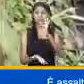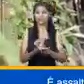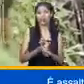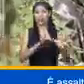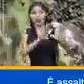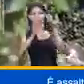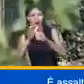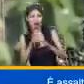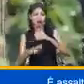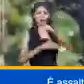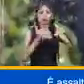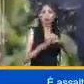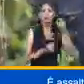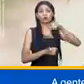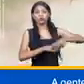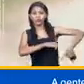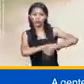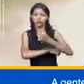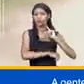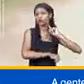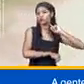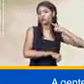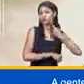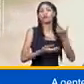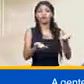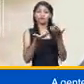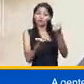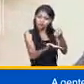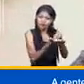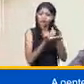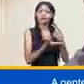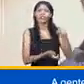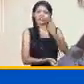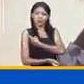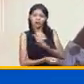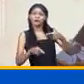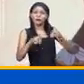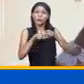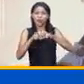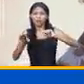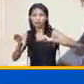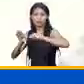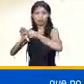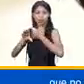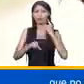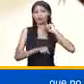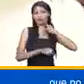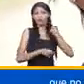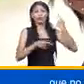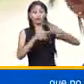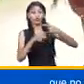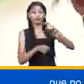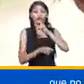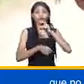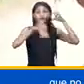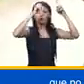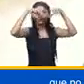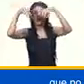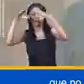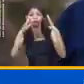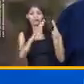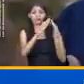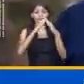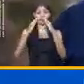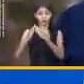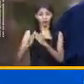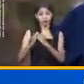É assalto, é tudo enquanto que dentro dessa grota aqui. E a gente queria que fizesse alguma coisa pela gente, que fechasse esse grotão. Porque no inverno aqui as casas da gente enchem de